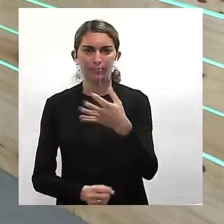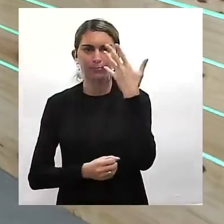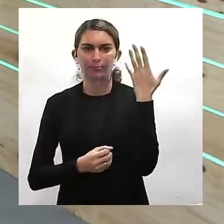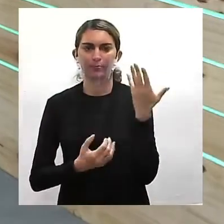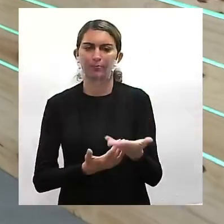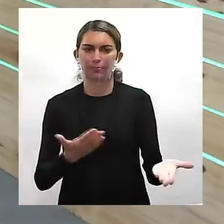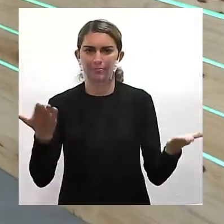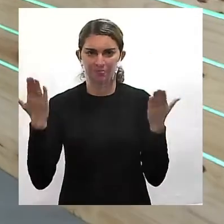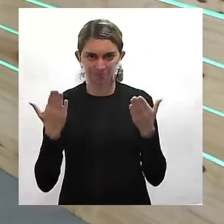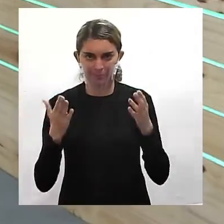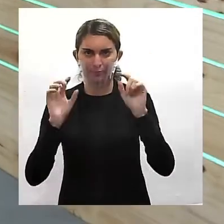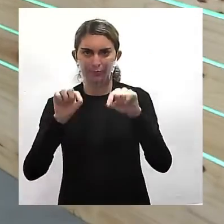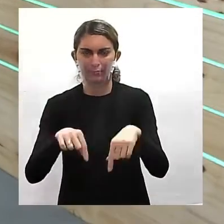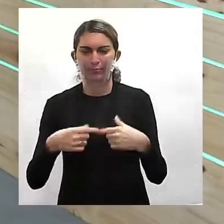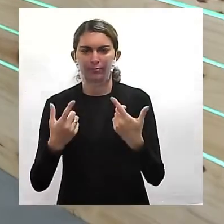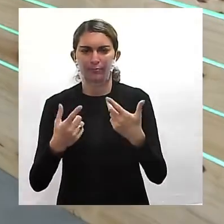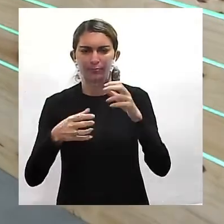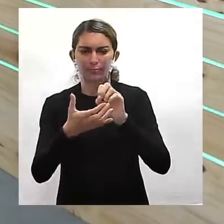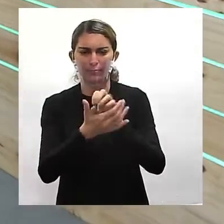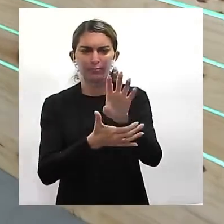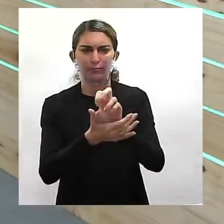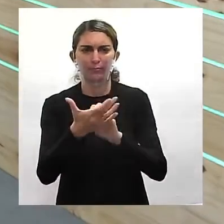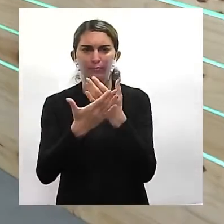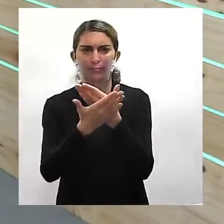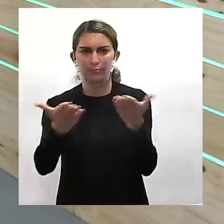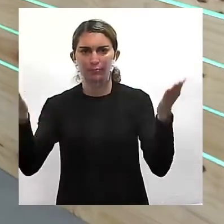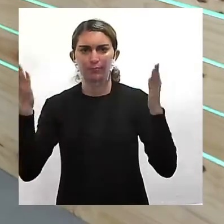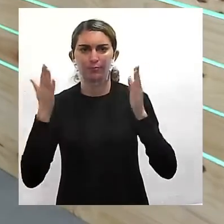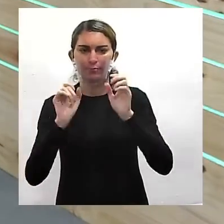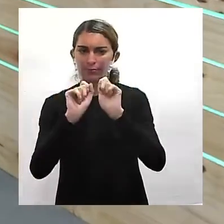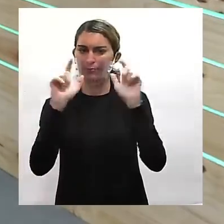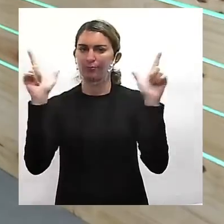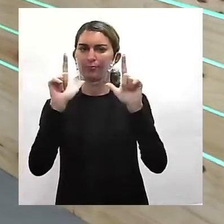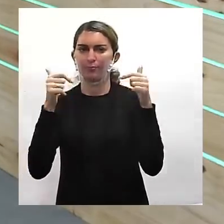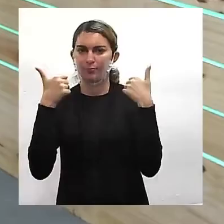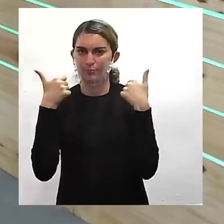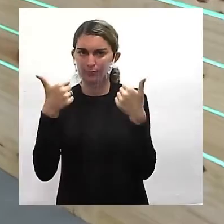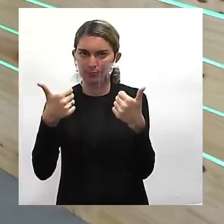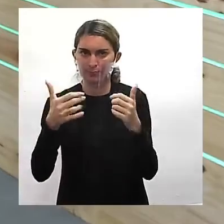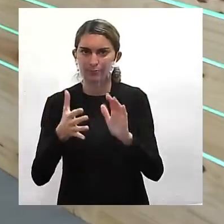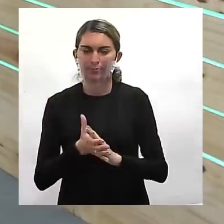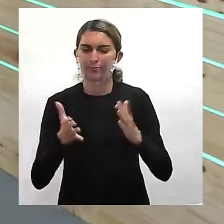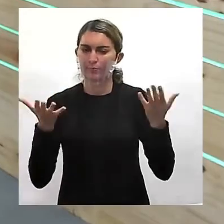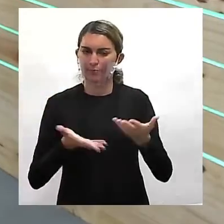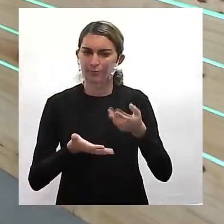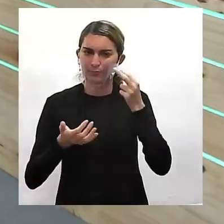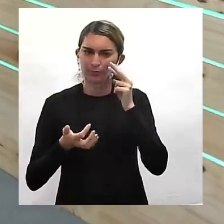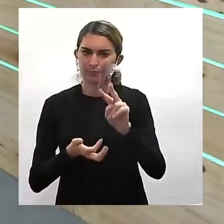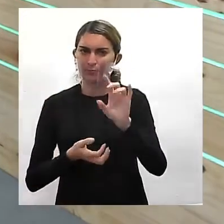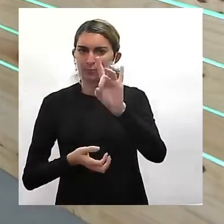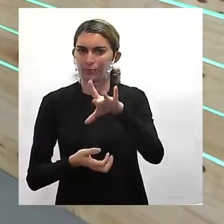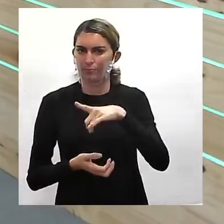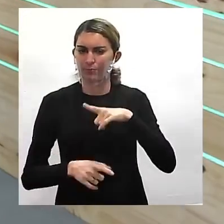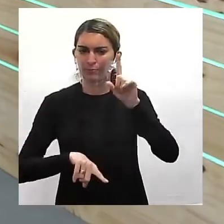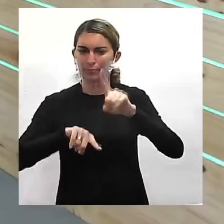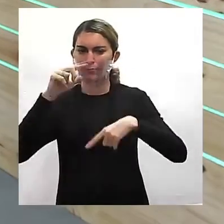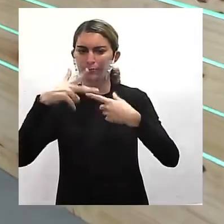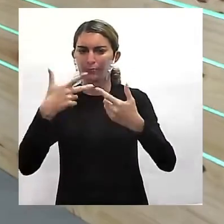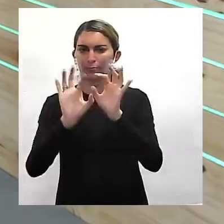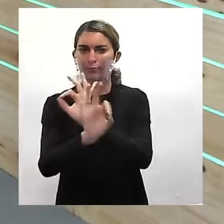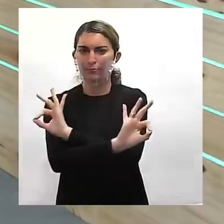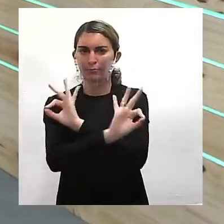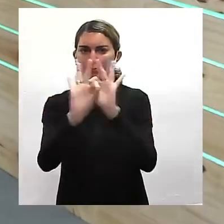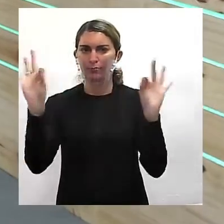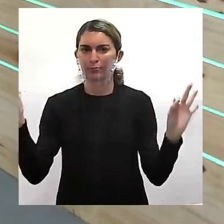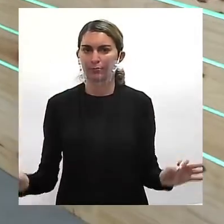um evento novo aqui no canal do EducaPE, você vai ficar ligadinho, beleza, pessoal? E olhe, só tem material massa, só tem